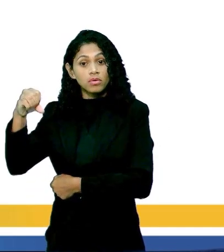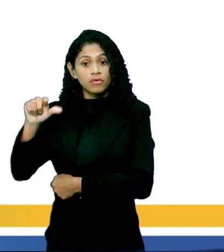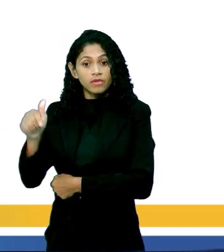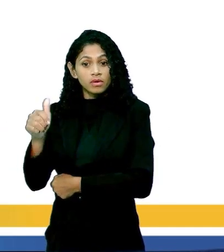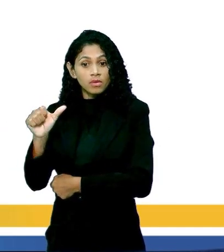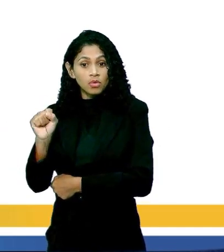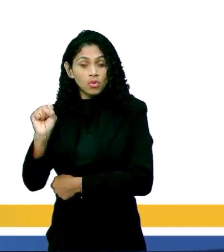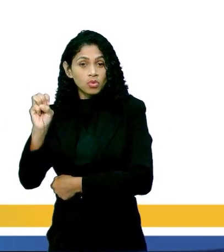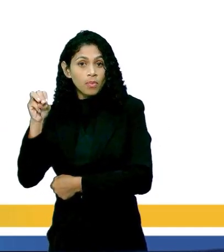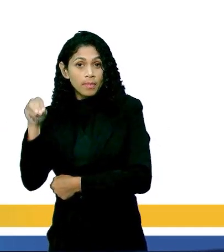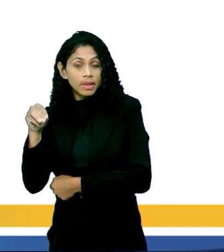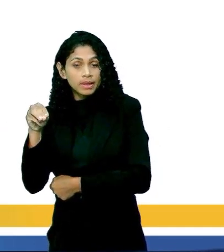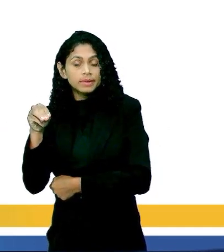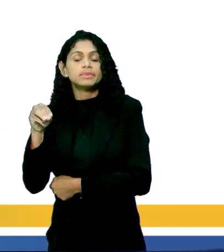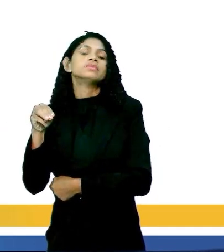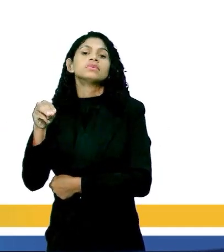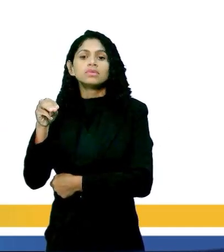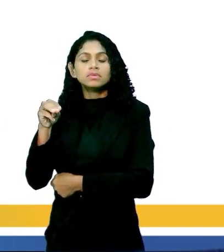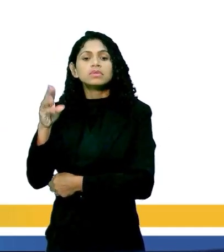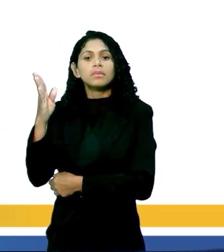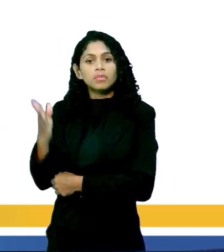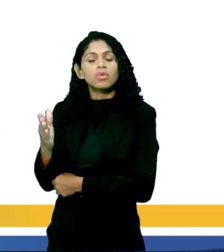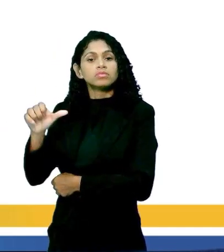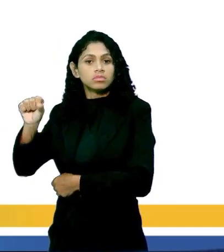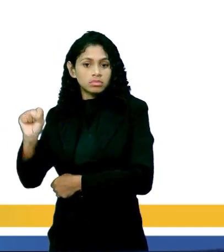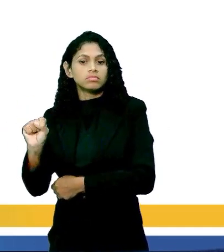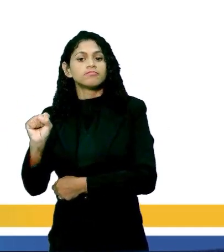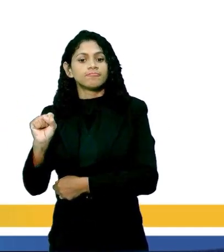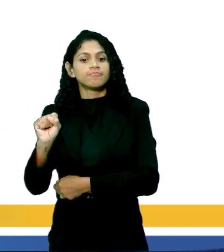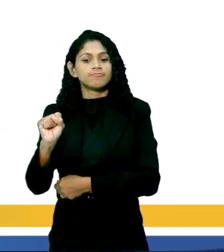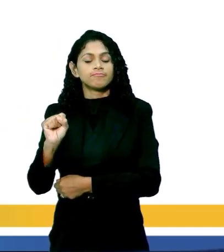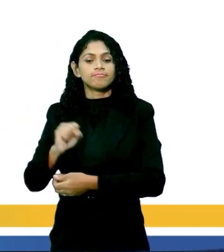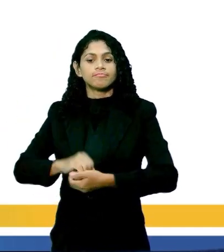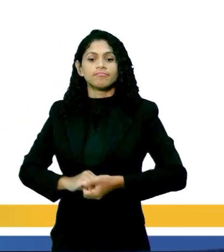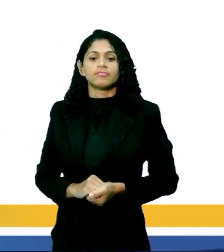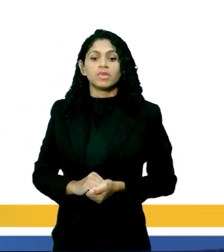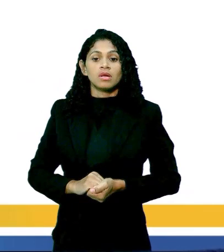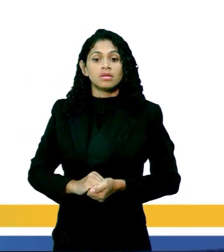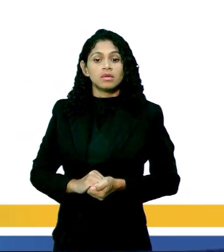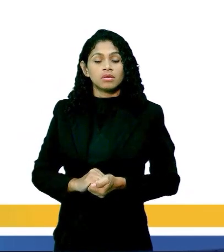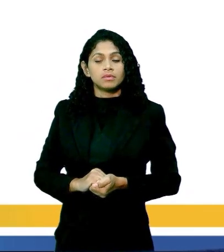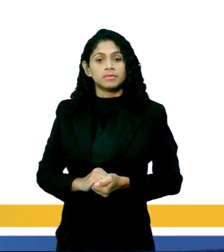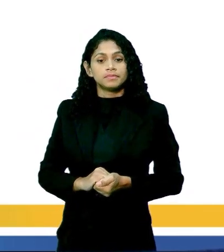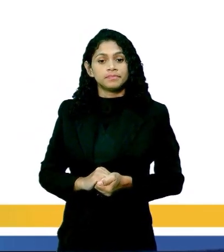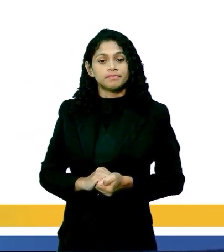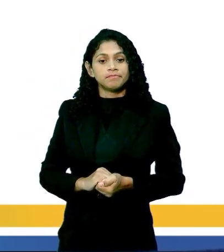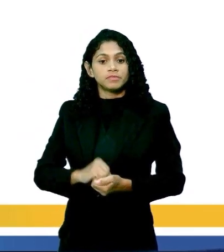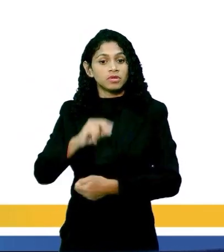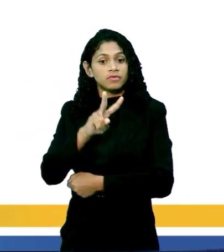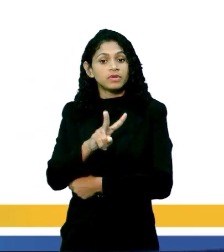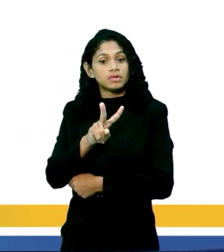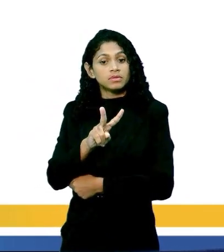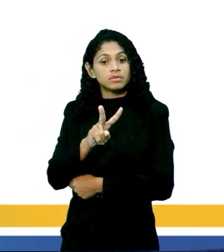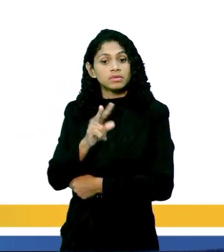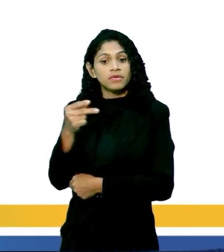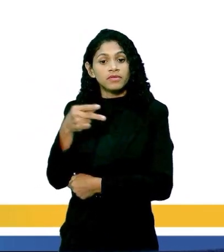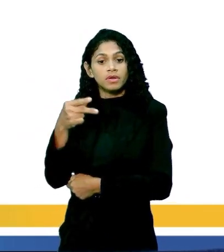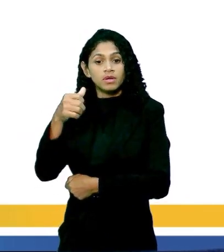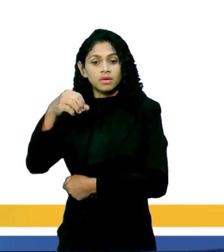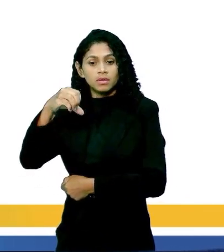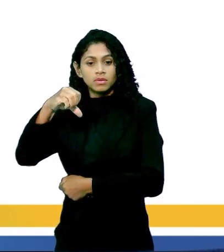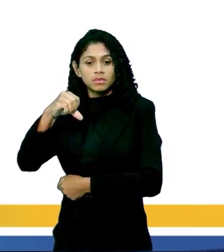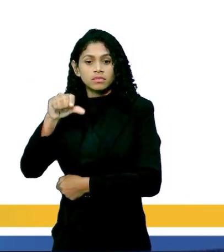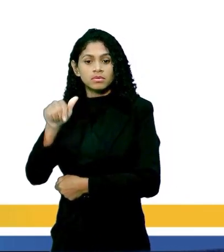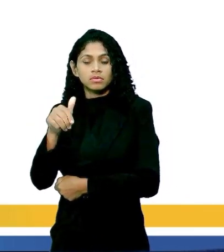segundo. Da mesma forma, faremos para 5 segundos, 10 segundos. Velocidade vai ser igual a 9,8